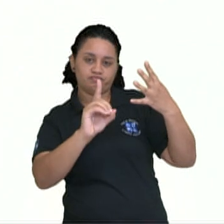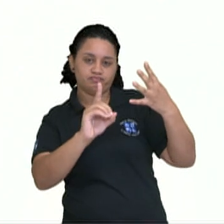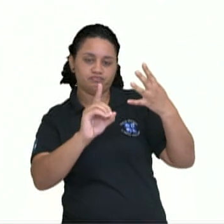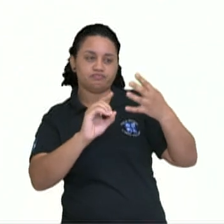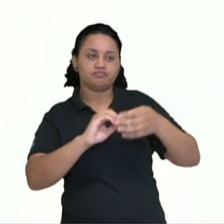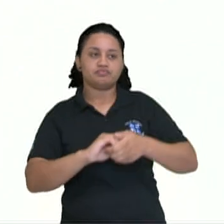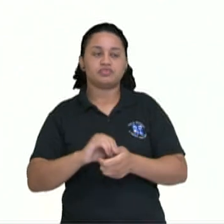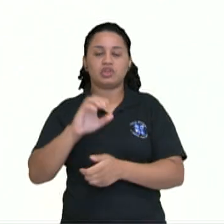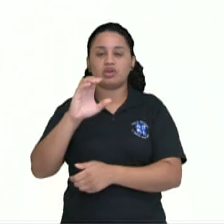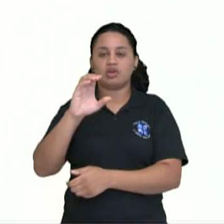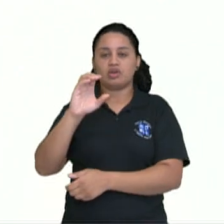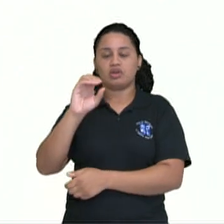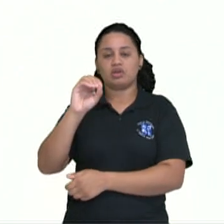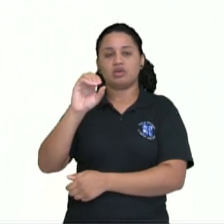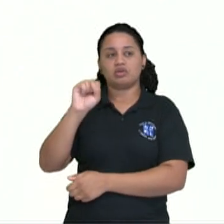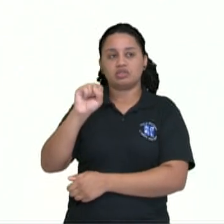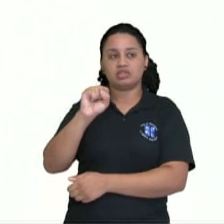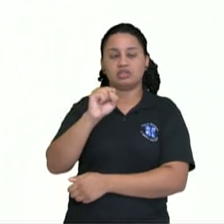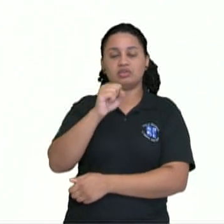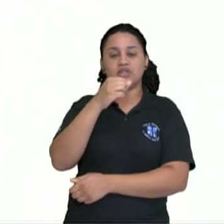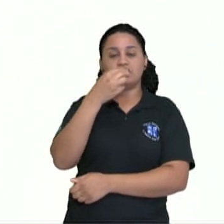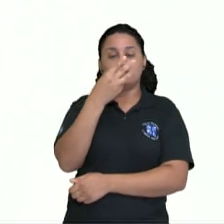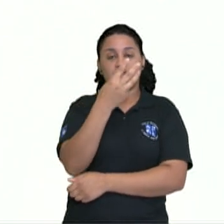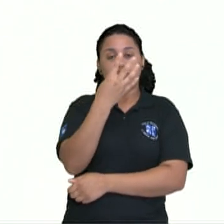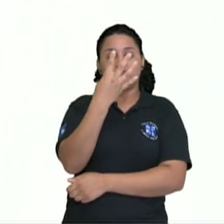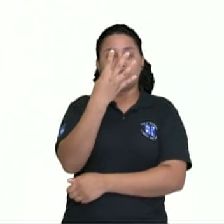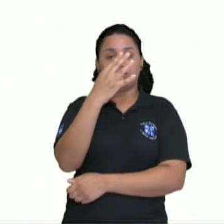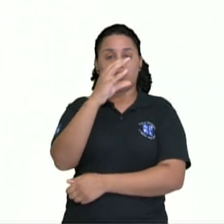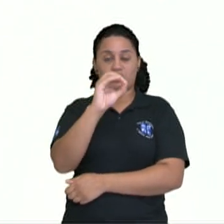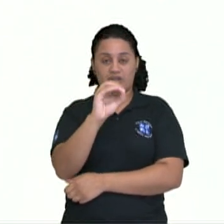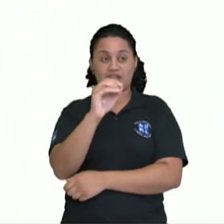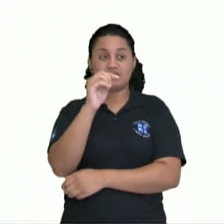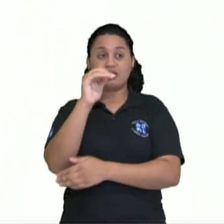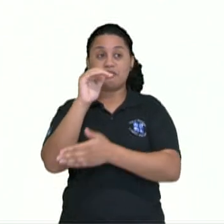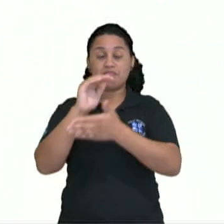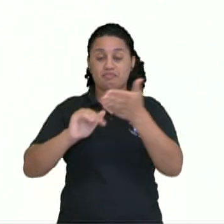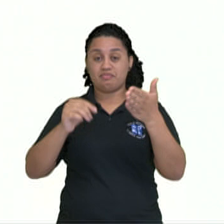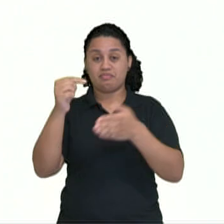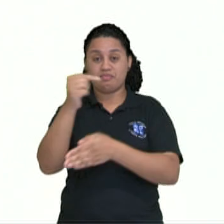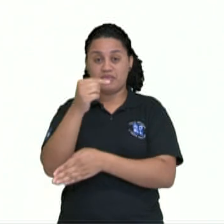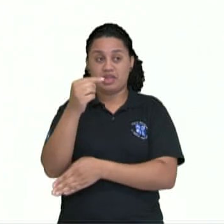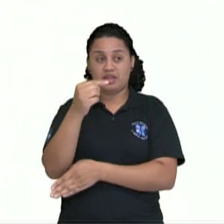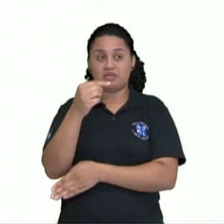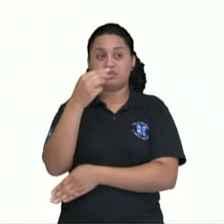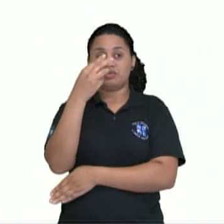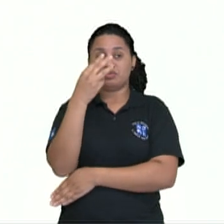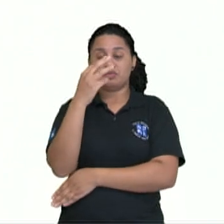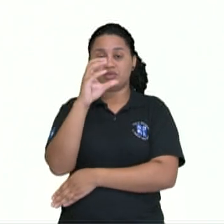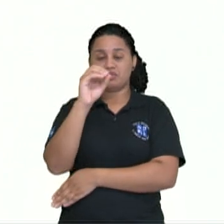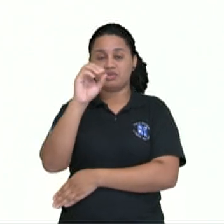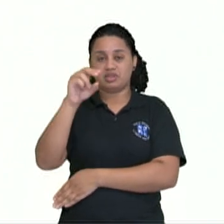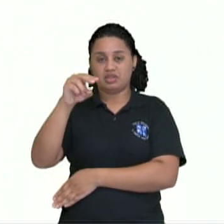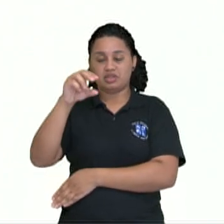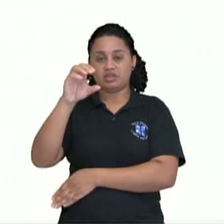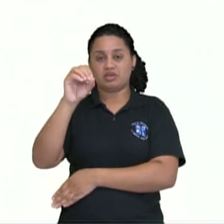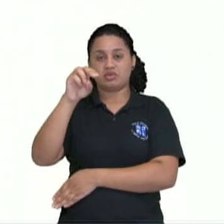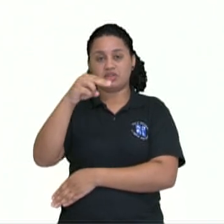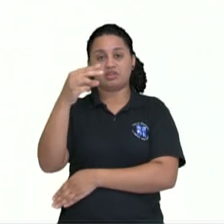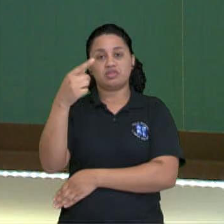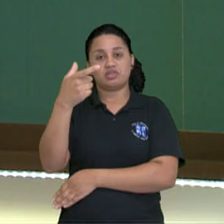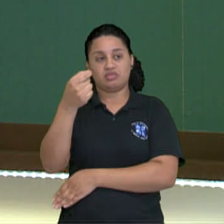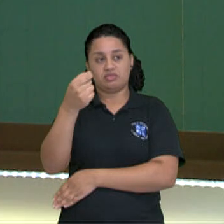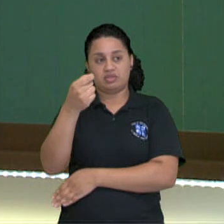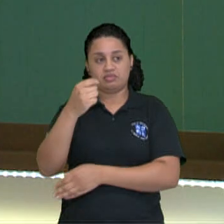de 340 menos o cosseno de 20. 20 graus já está no primeiro quadrante, tá? Então,